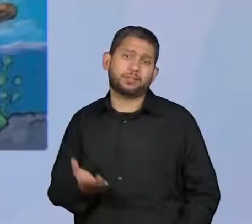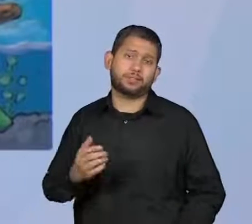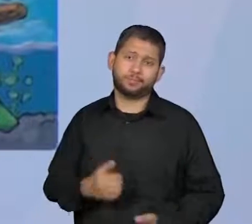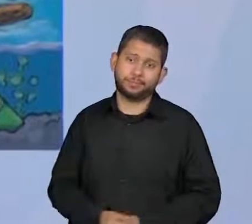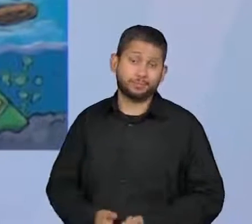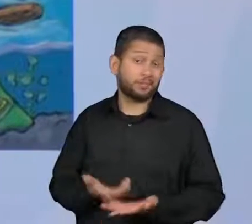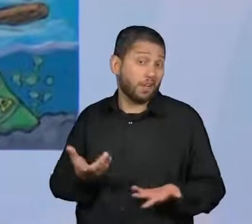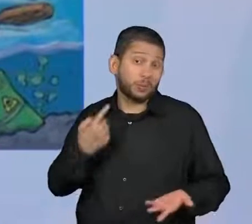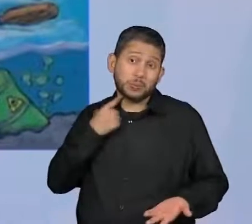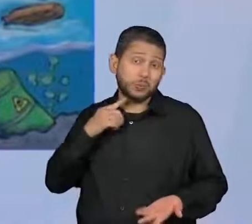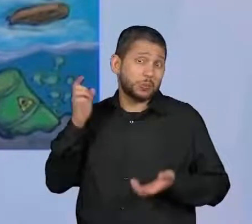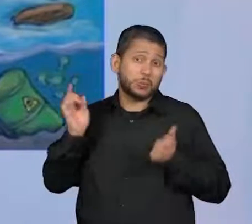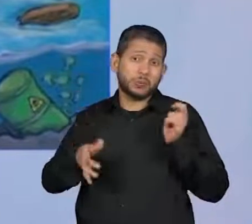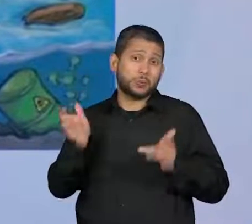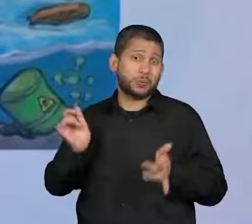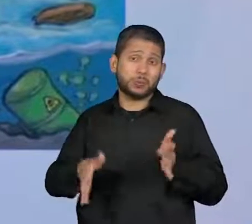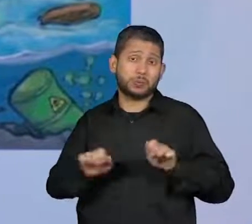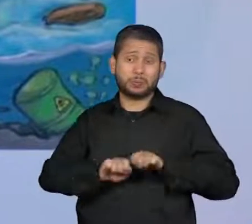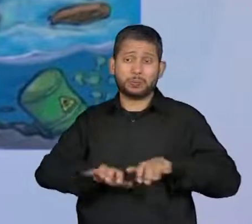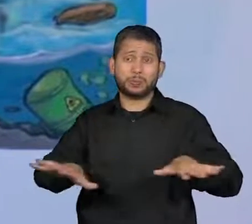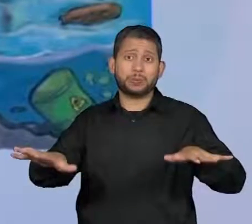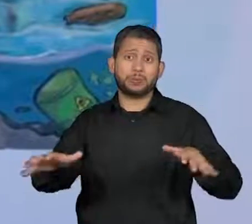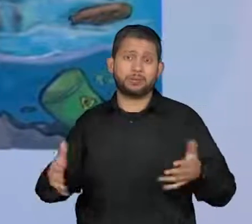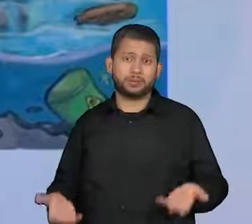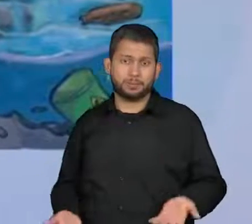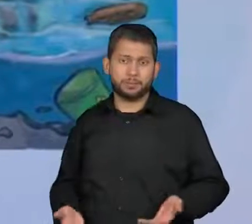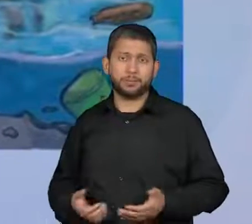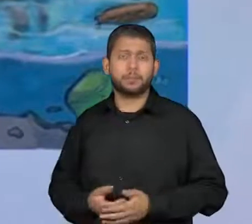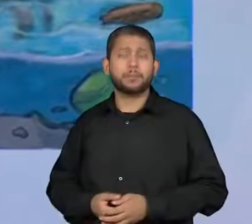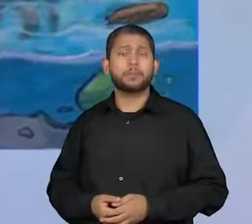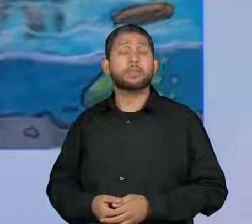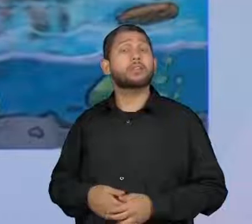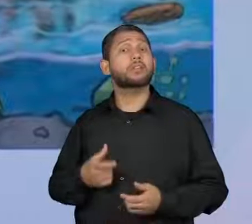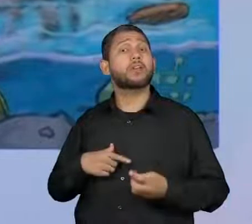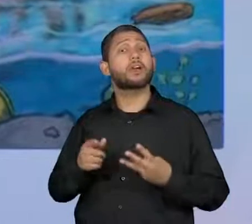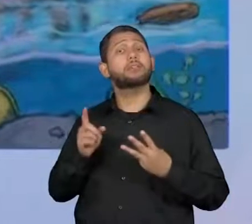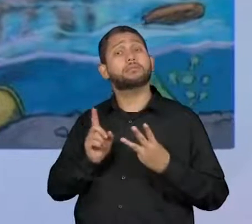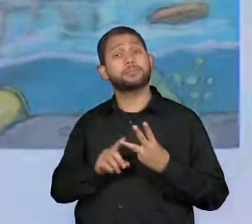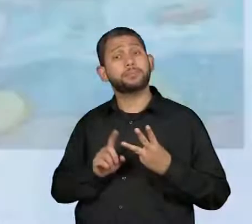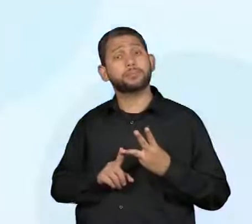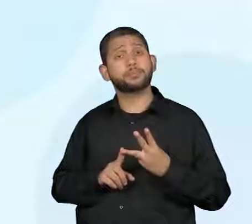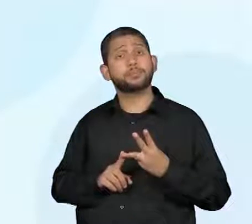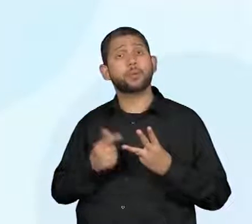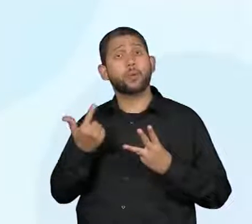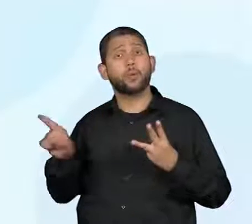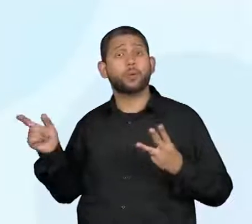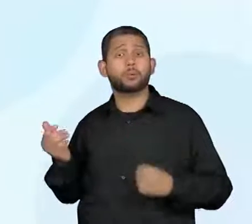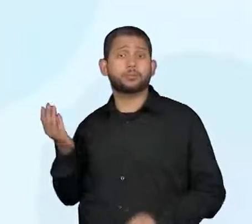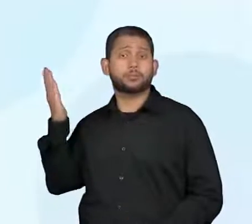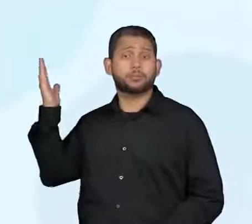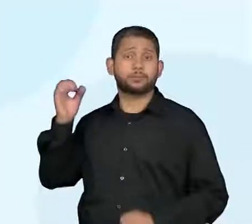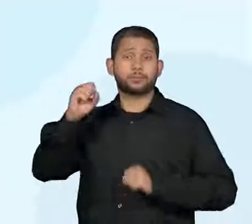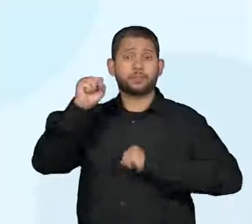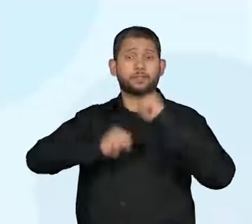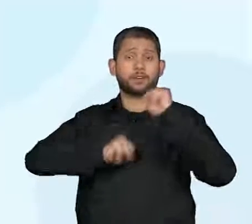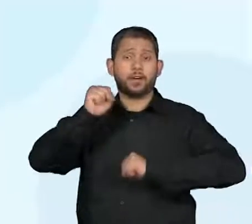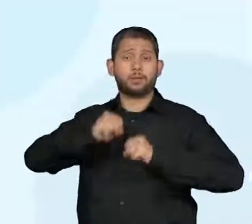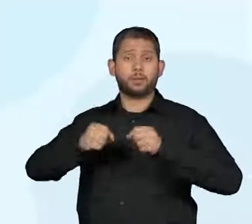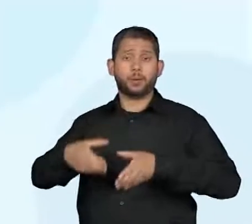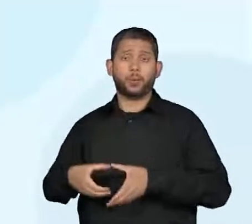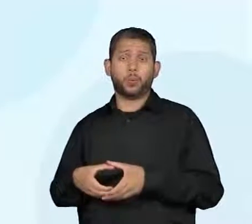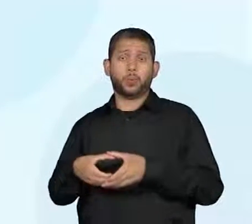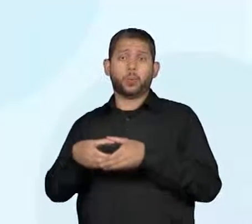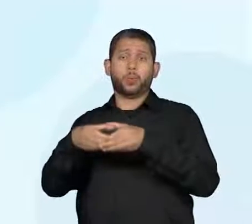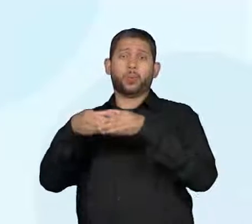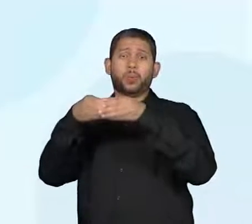tipo de poluição. Mas nós temos outros. Por exemplo, quando olhamos para as fábricas,